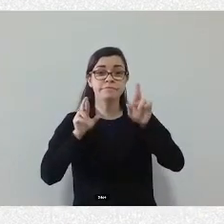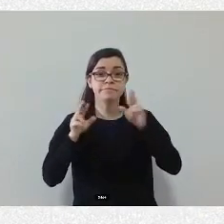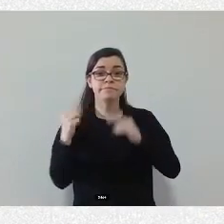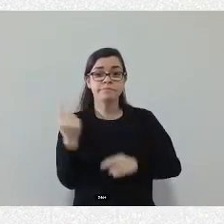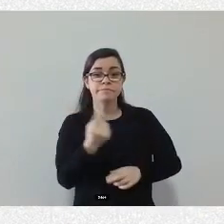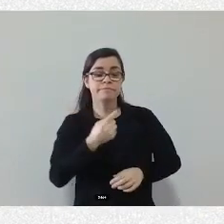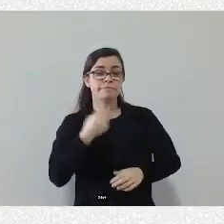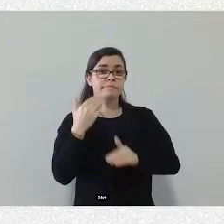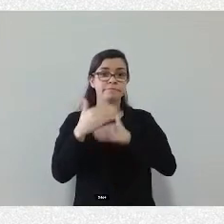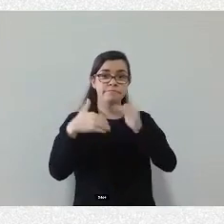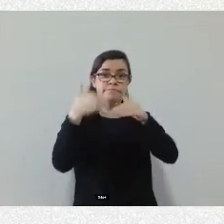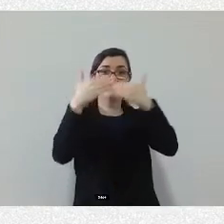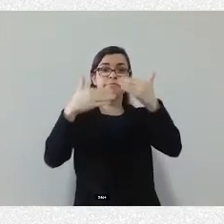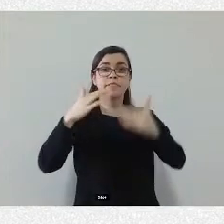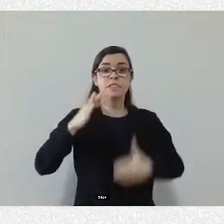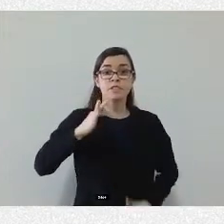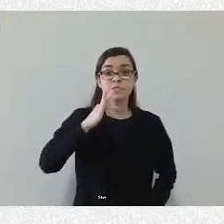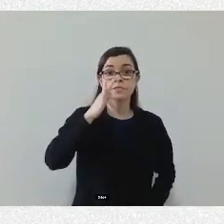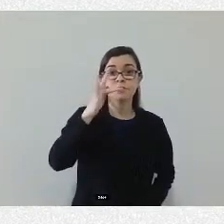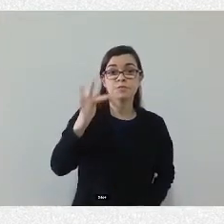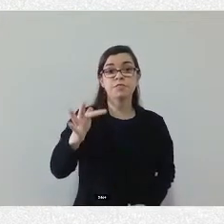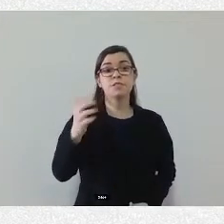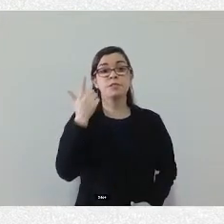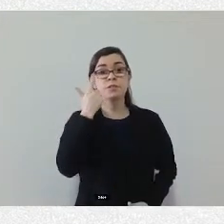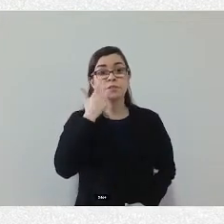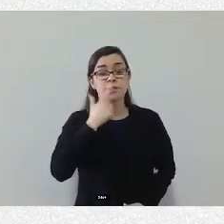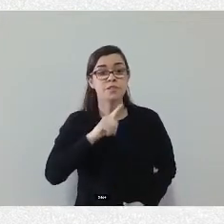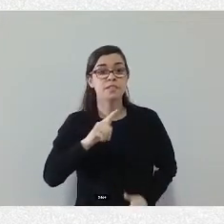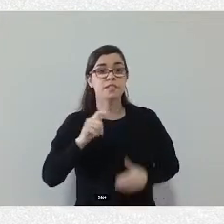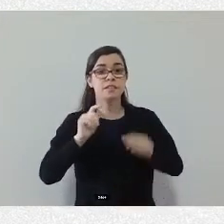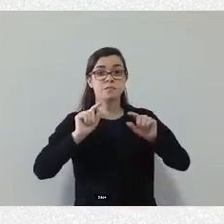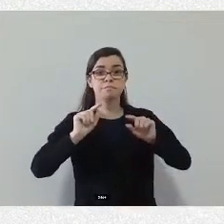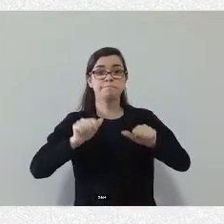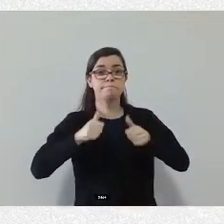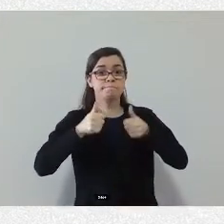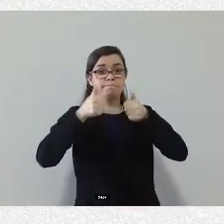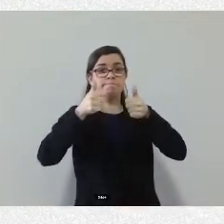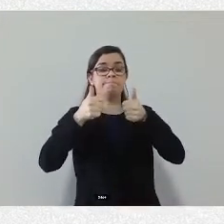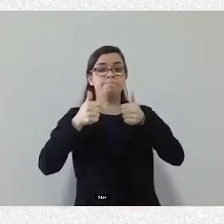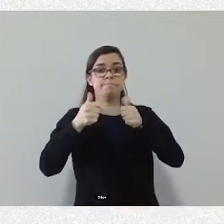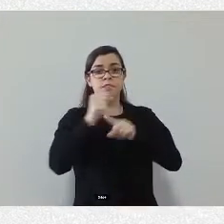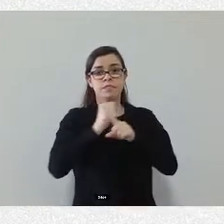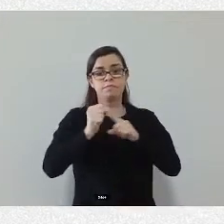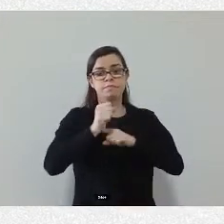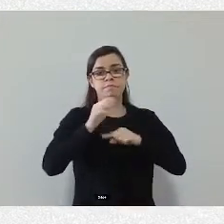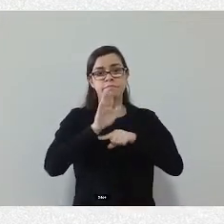os frutos desse tudo e entregarmos à sociedade. Um grande abraço para todos.